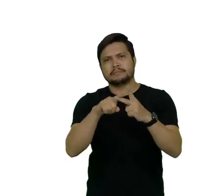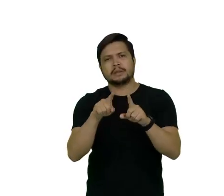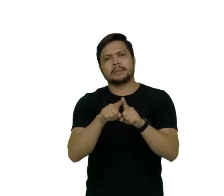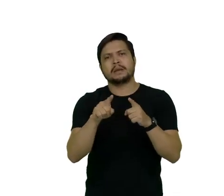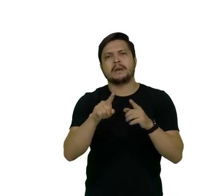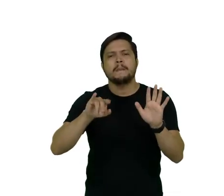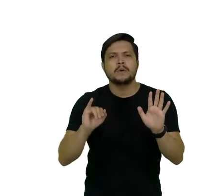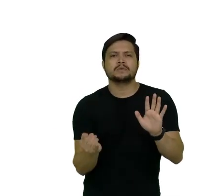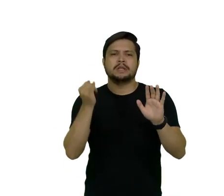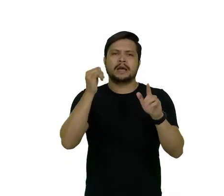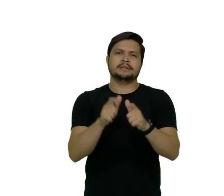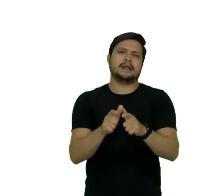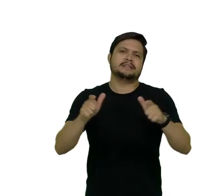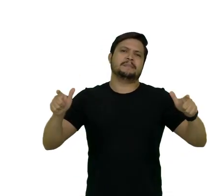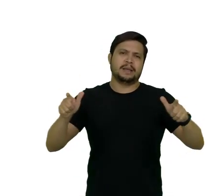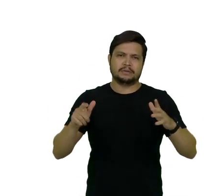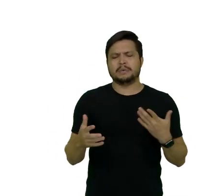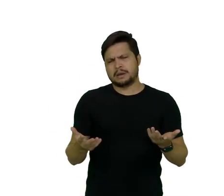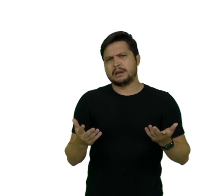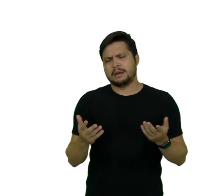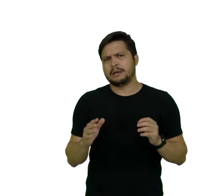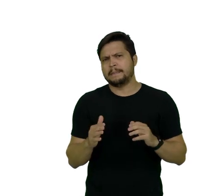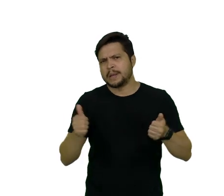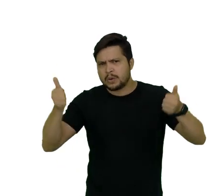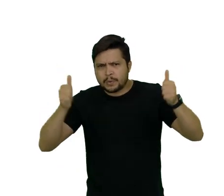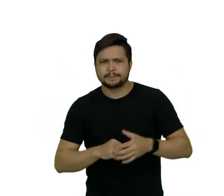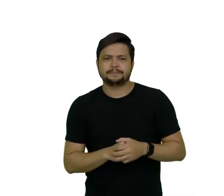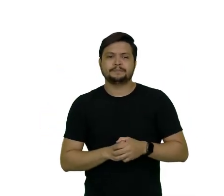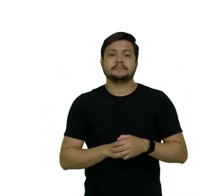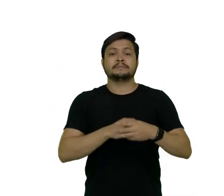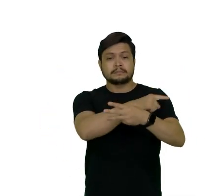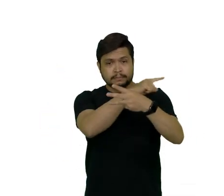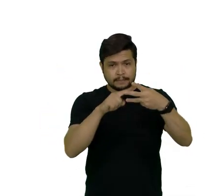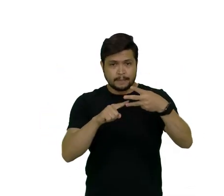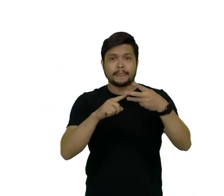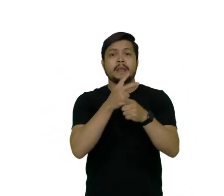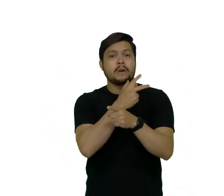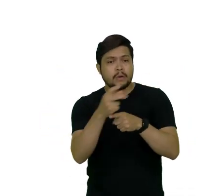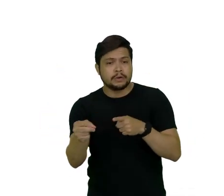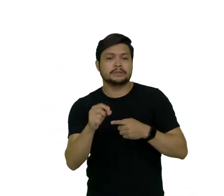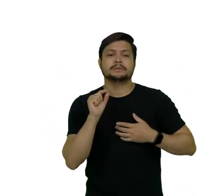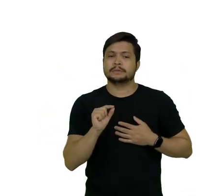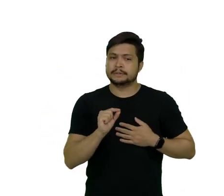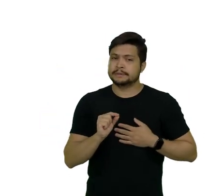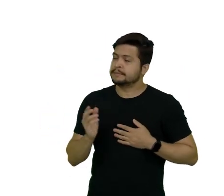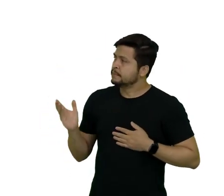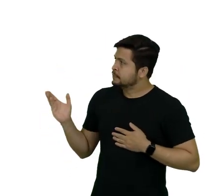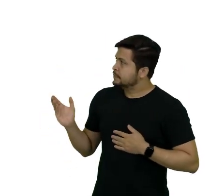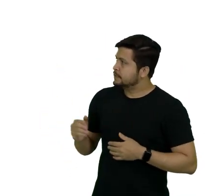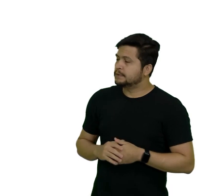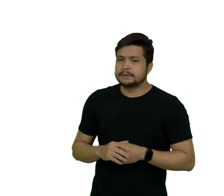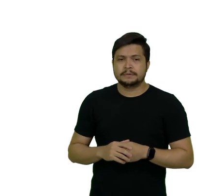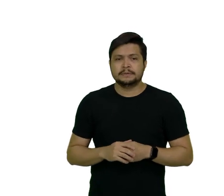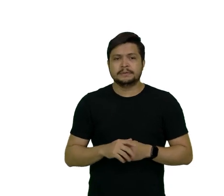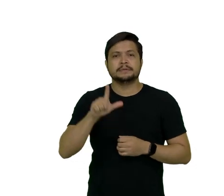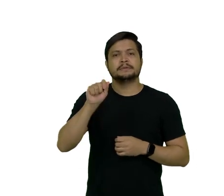de Sobral, a gente tem isso daí, né? Outra coisa bacana foi a questão dos laboratórios, que também, os